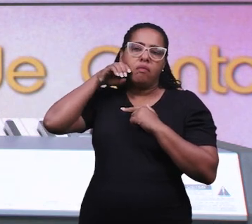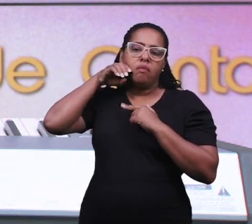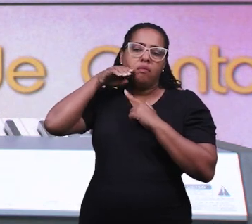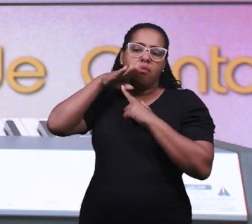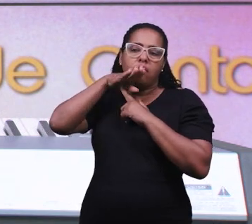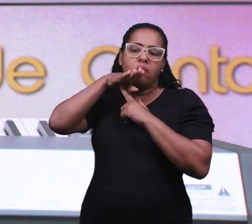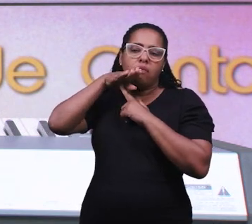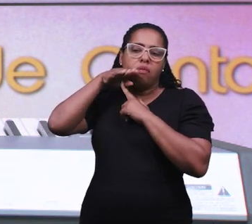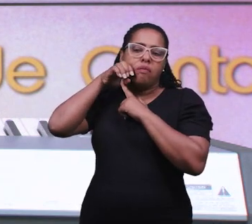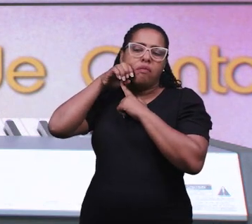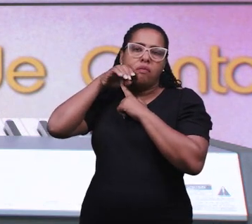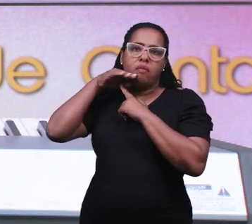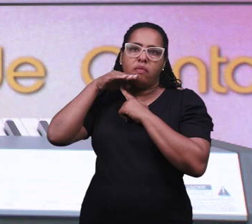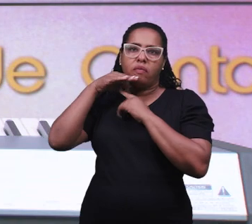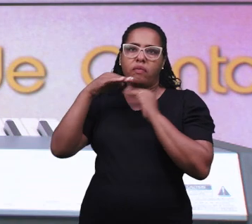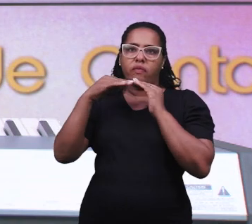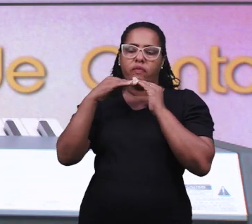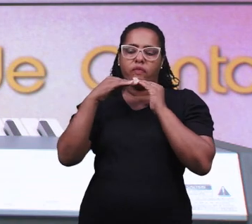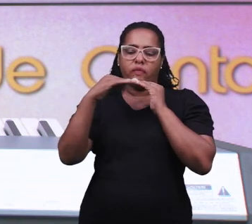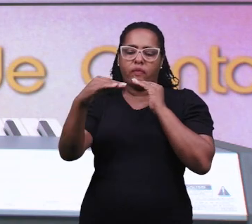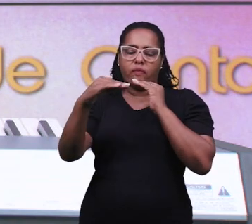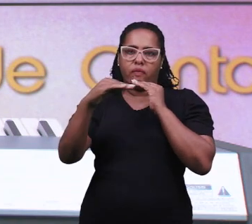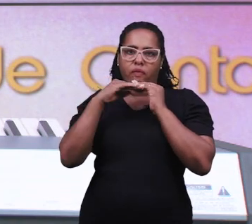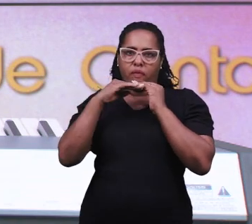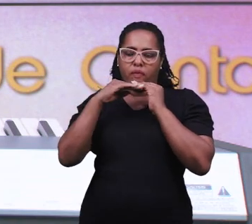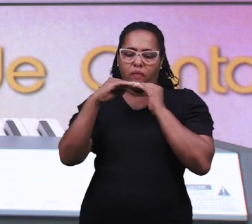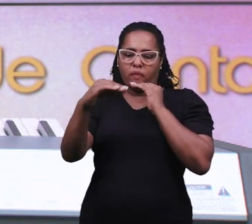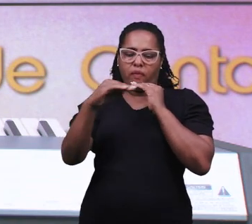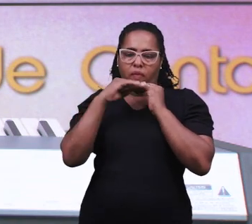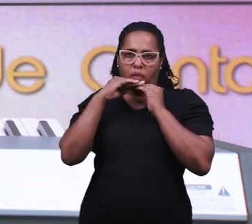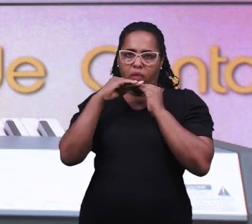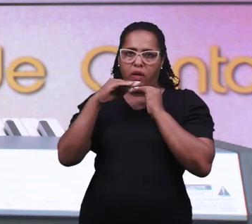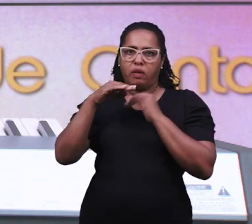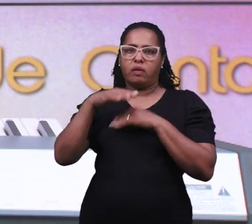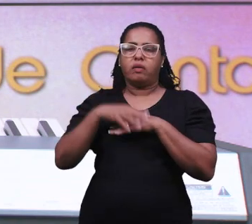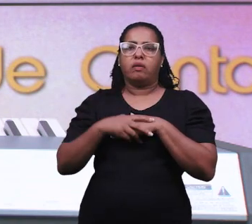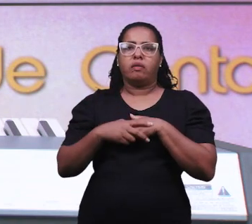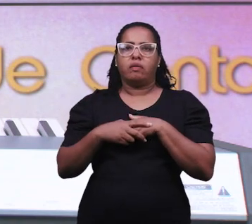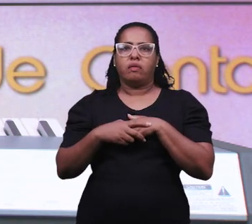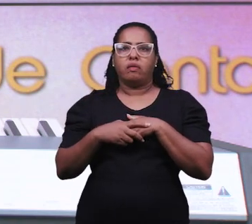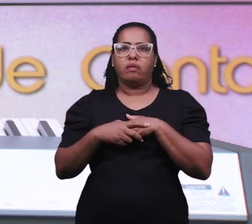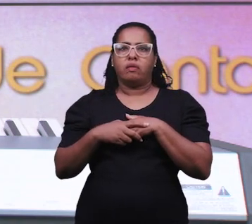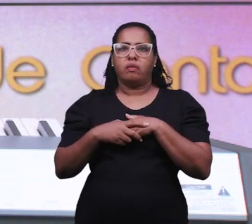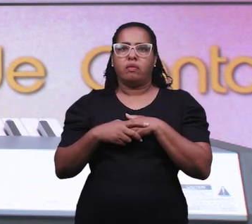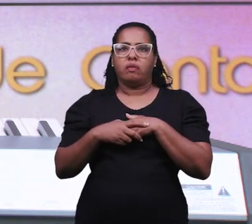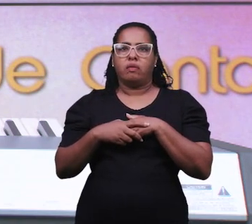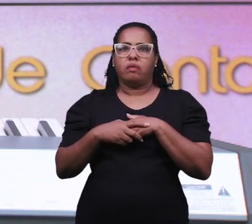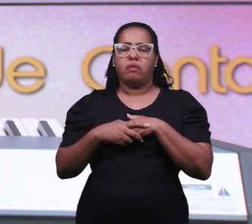retinha. Então, coloquei para fora da cavidade oral,